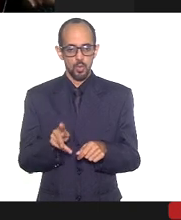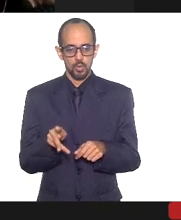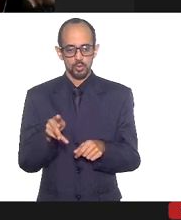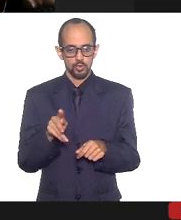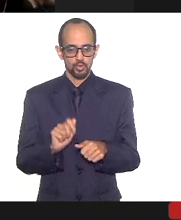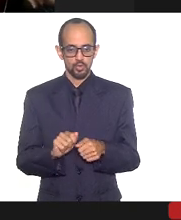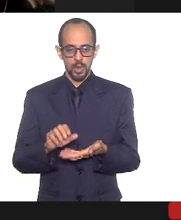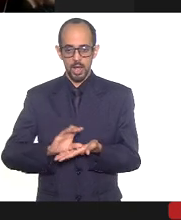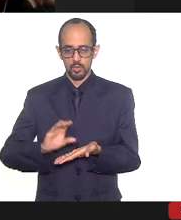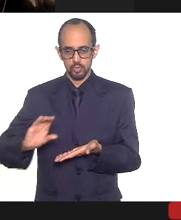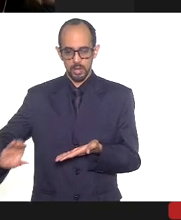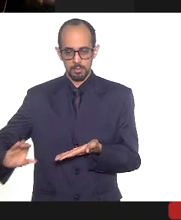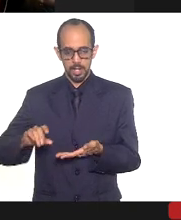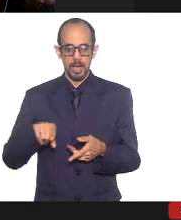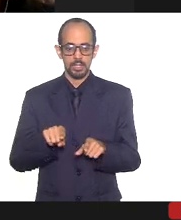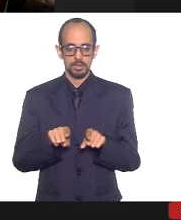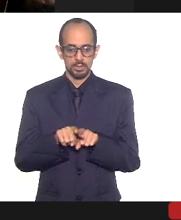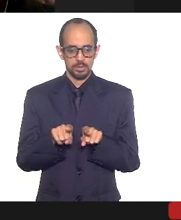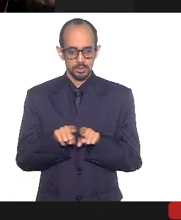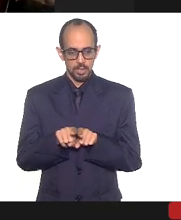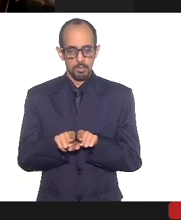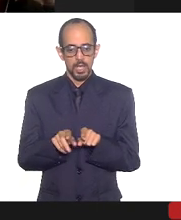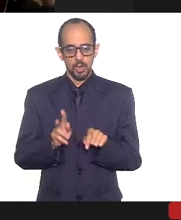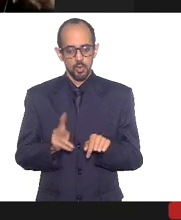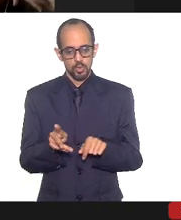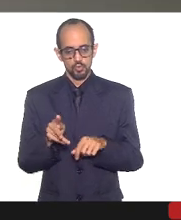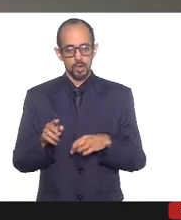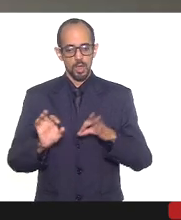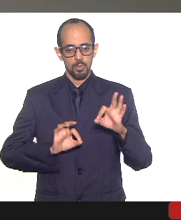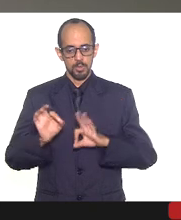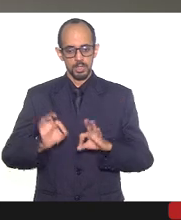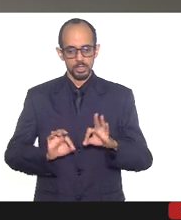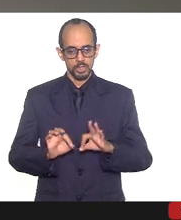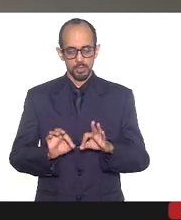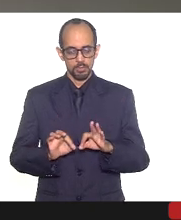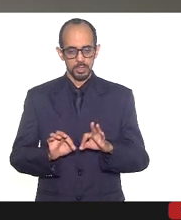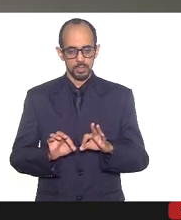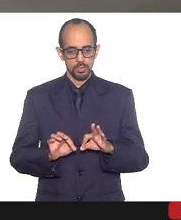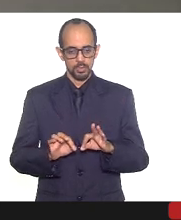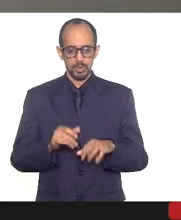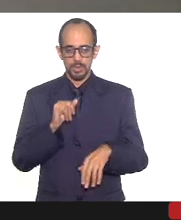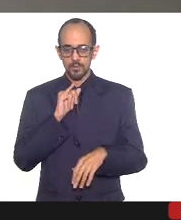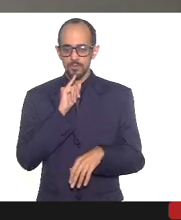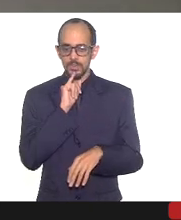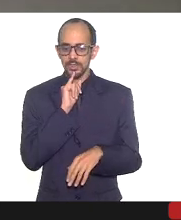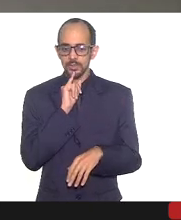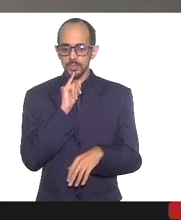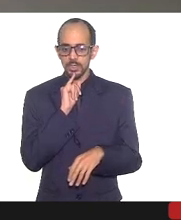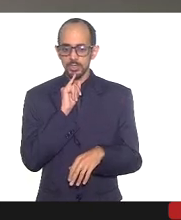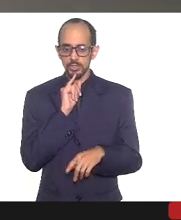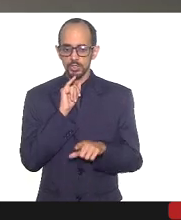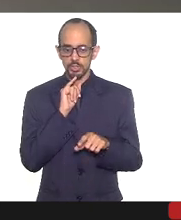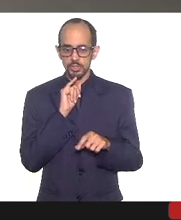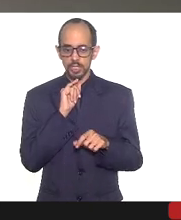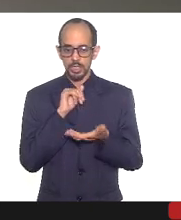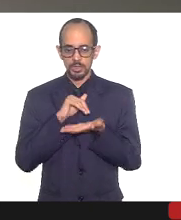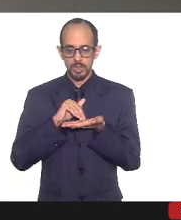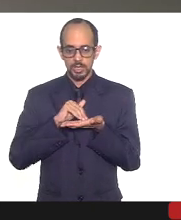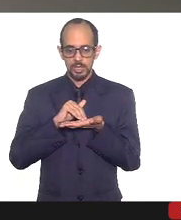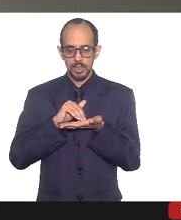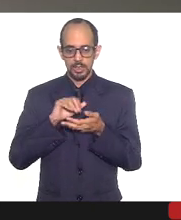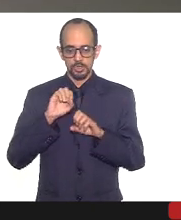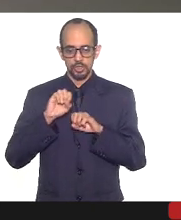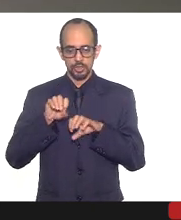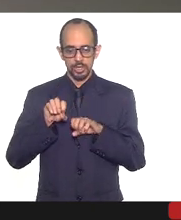cumprimento, manter o andamento do planejamento que, felizmente, parece que a Secretaria de Educação apresentou uma